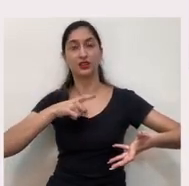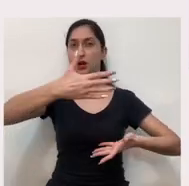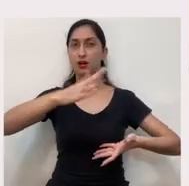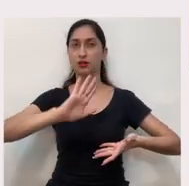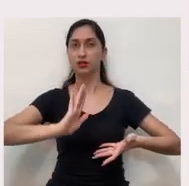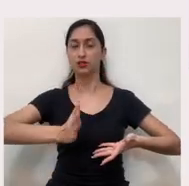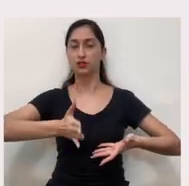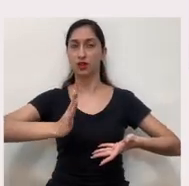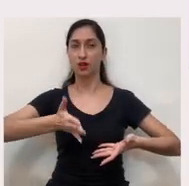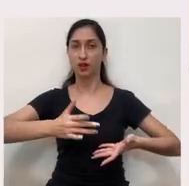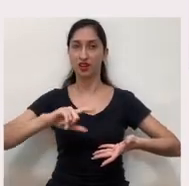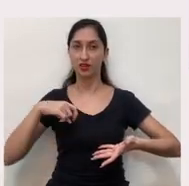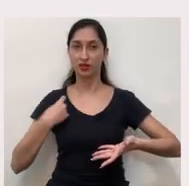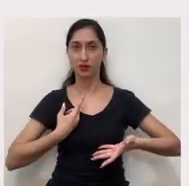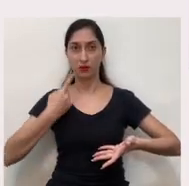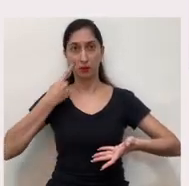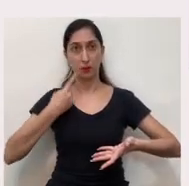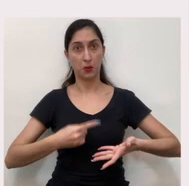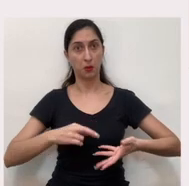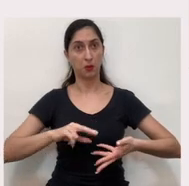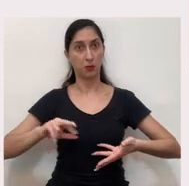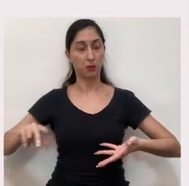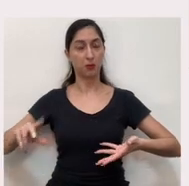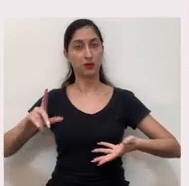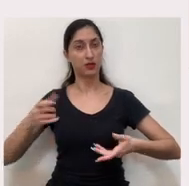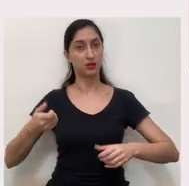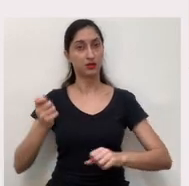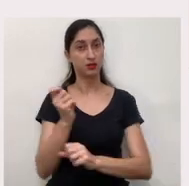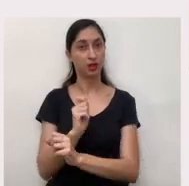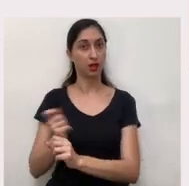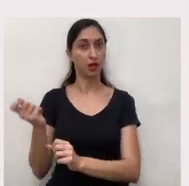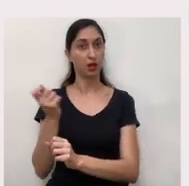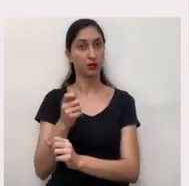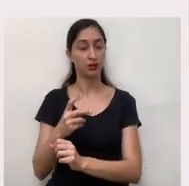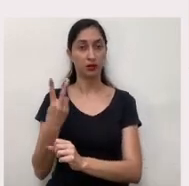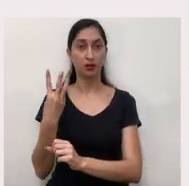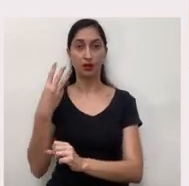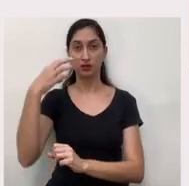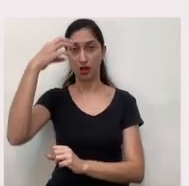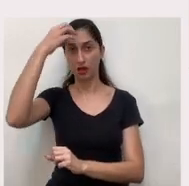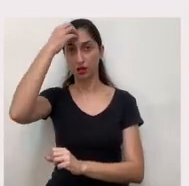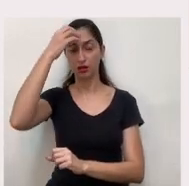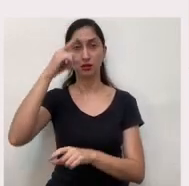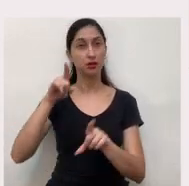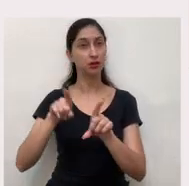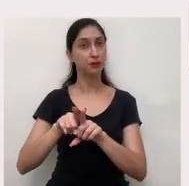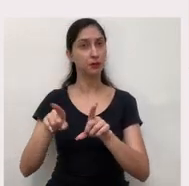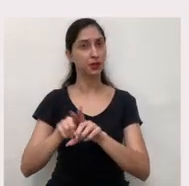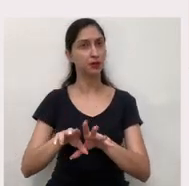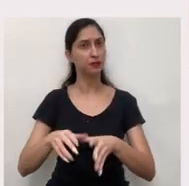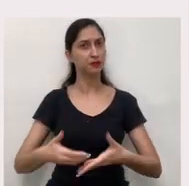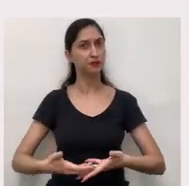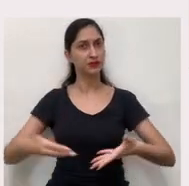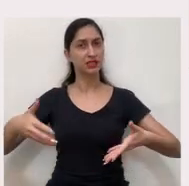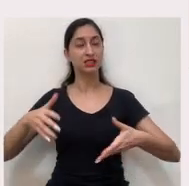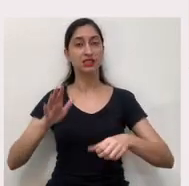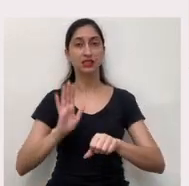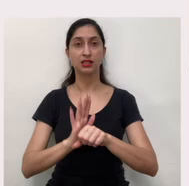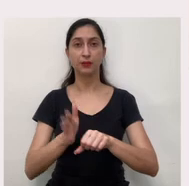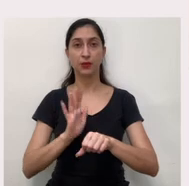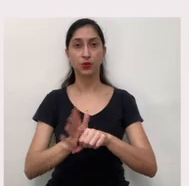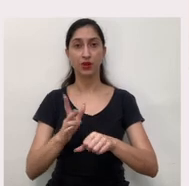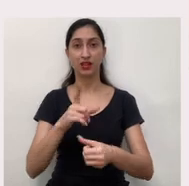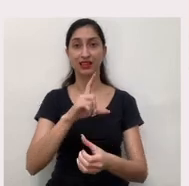fortaleza. As estátuas de 3 rainhas numa mísula. Uma cúpula em forma de cebola com 3